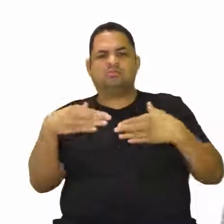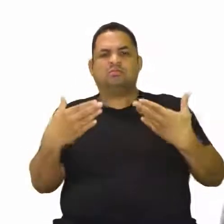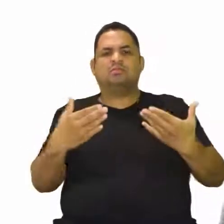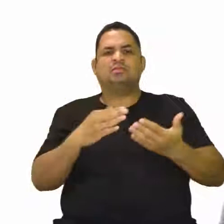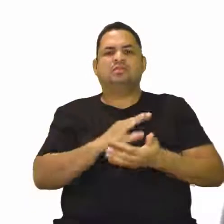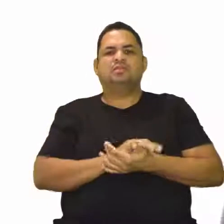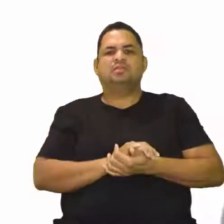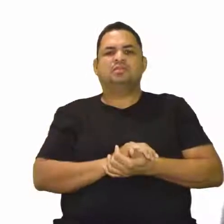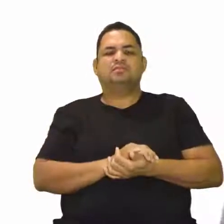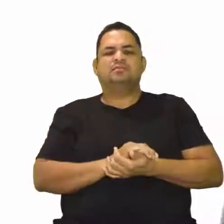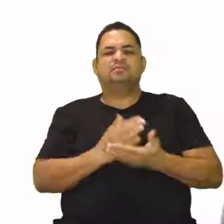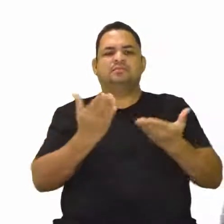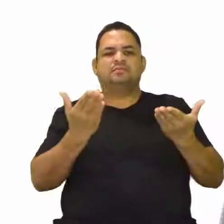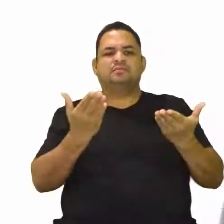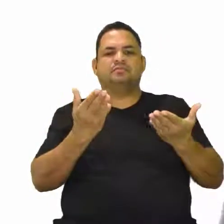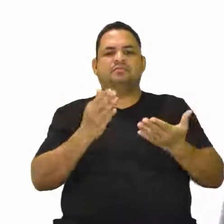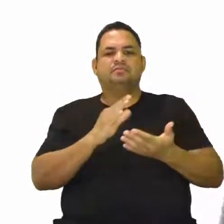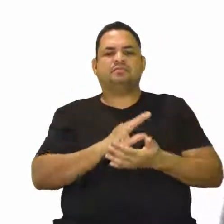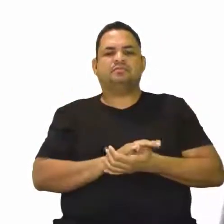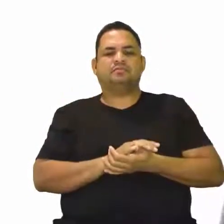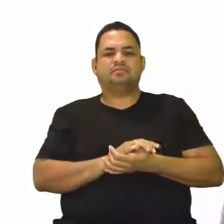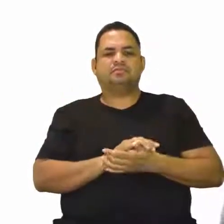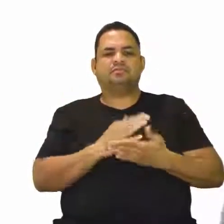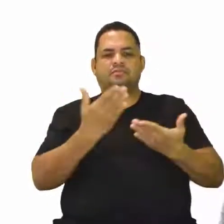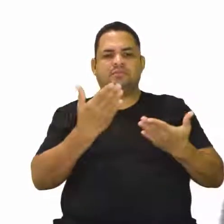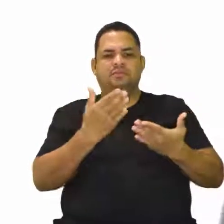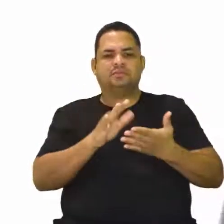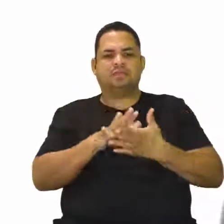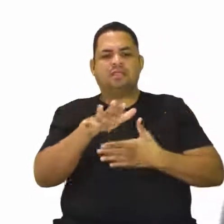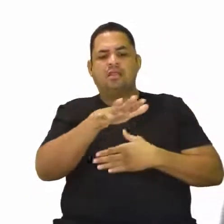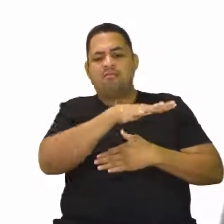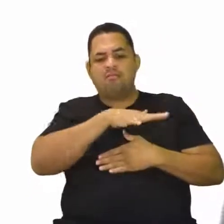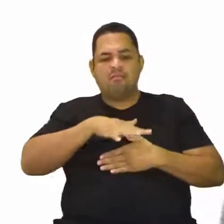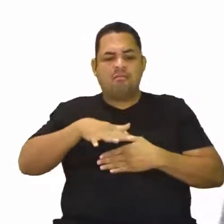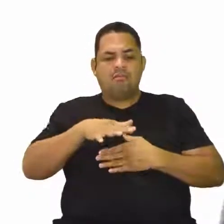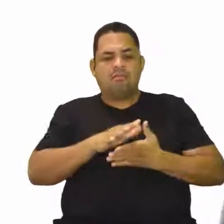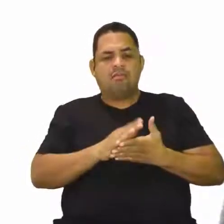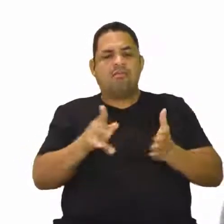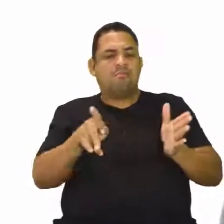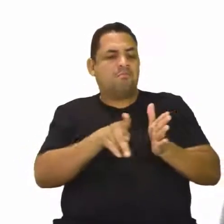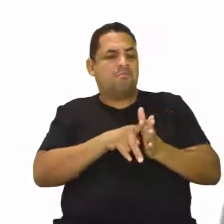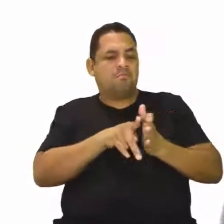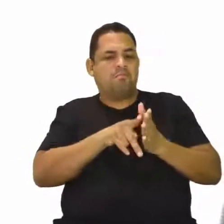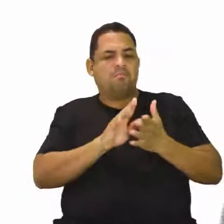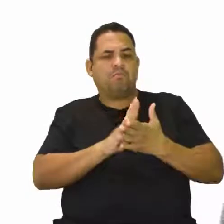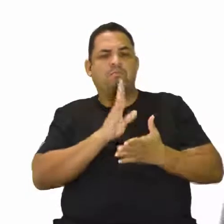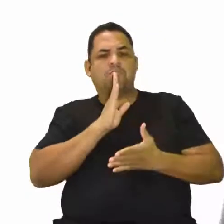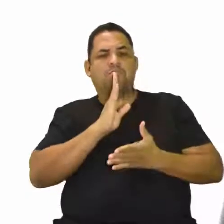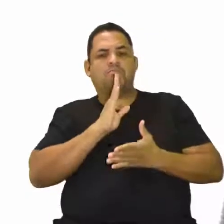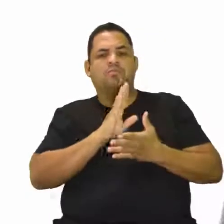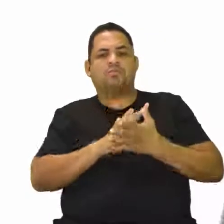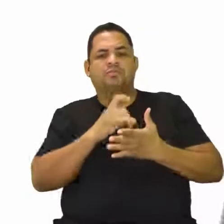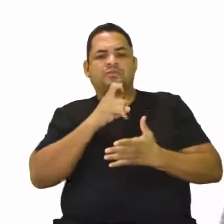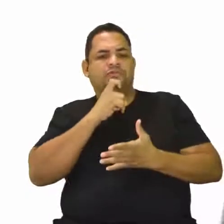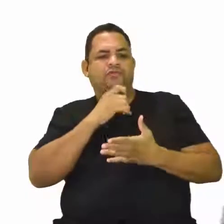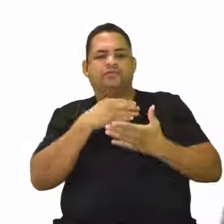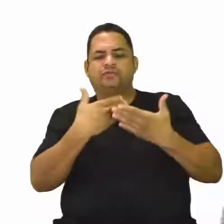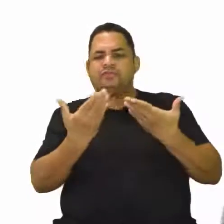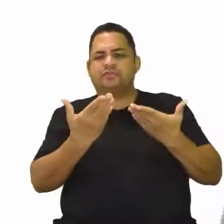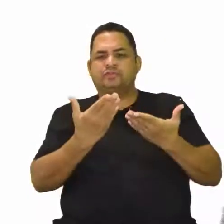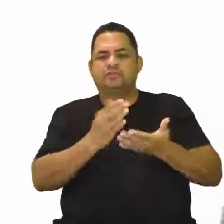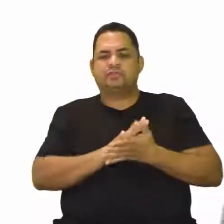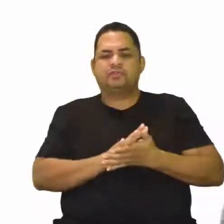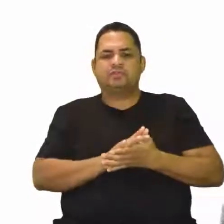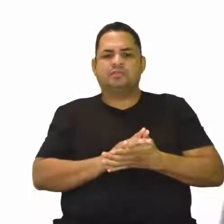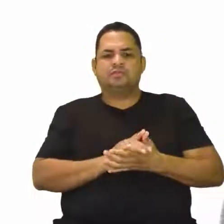Soviética meu hoje estava no campo deles no território deles conheciam frio como qualquer